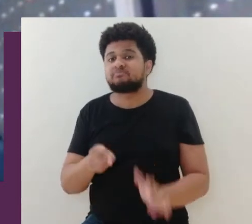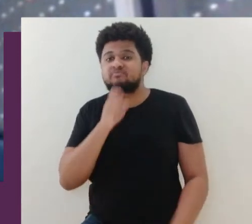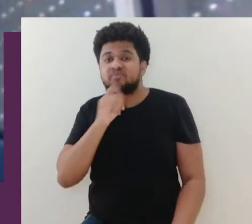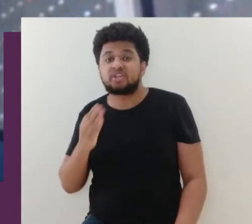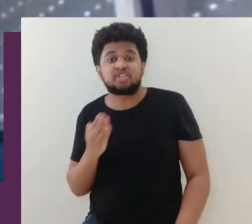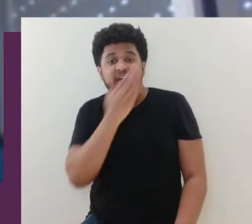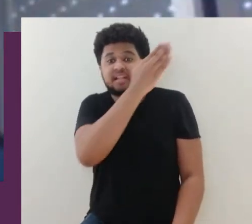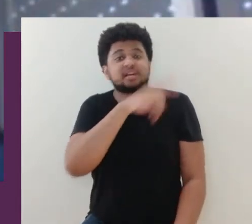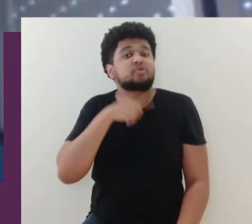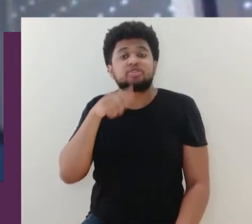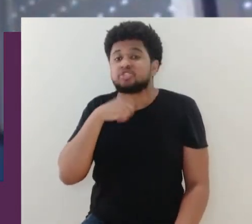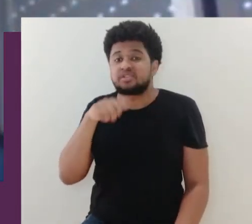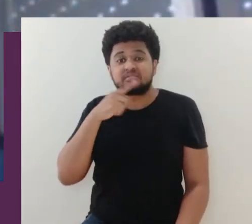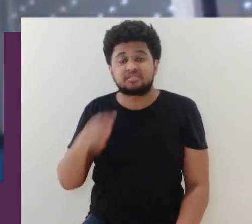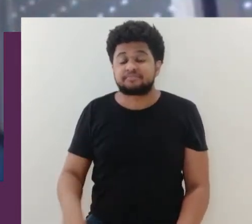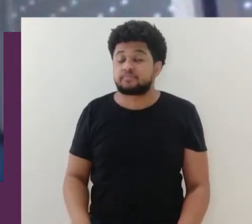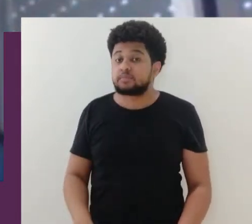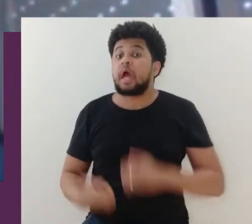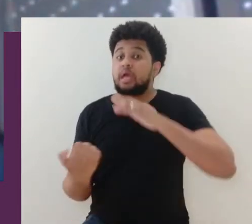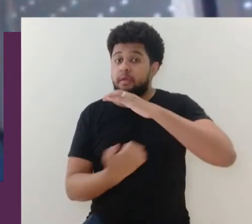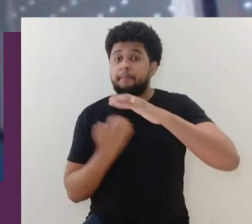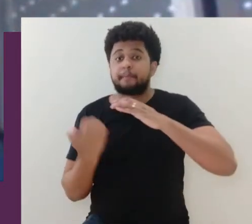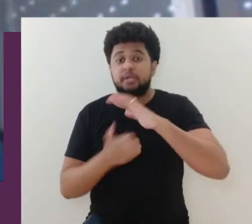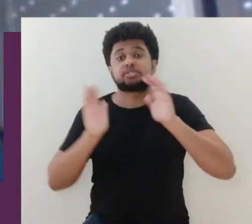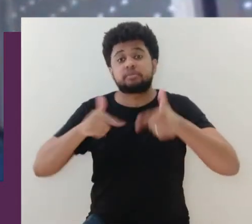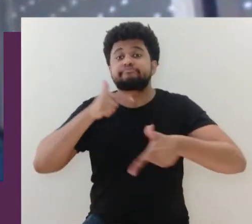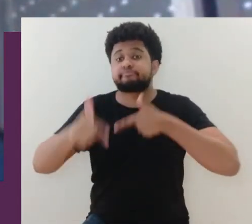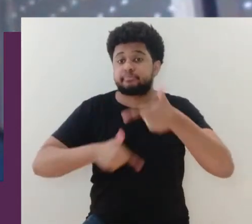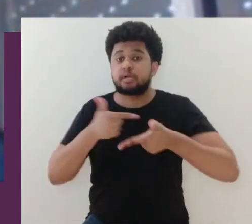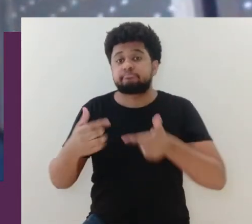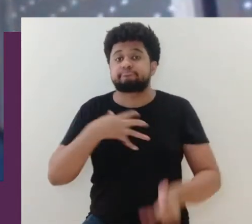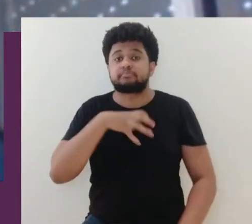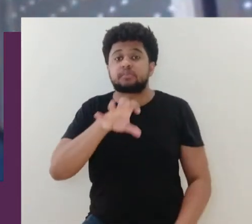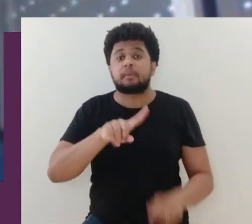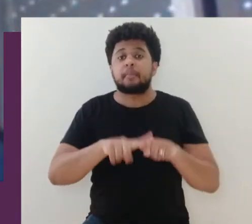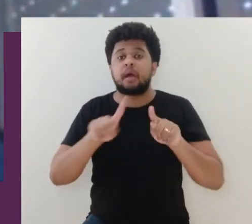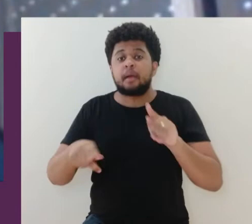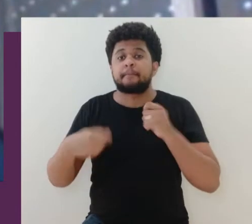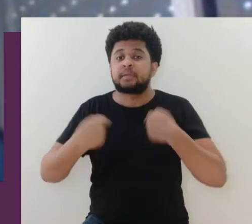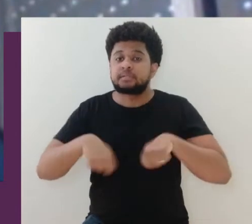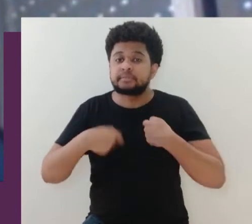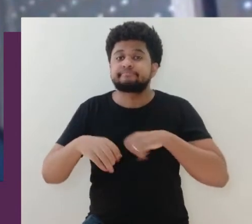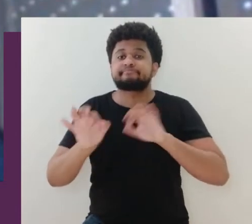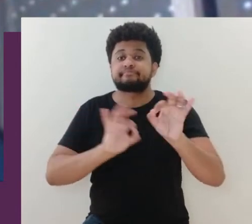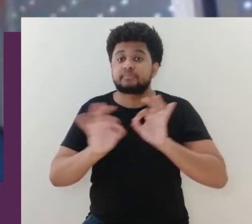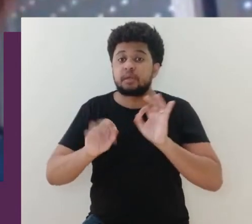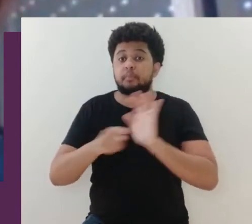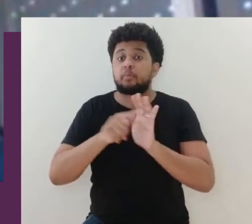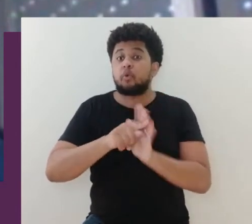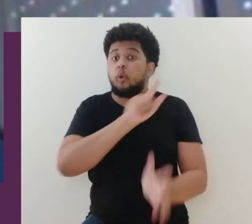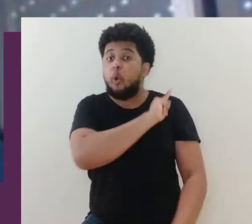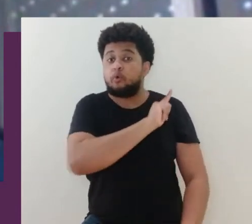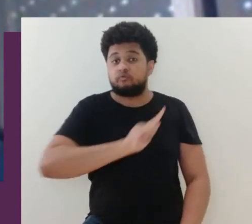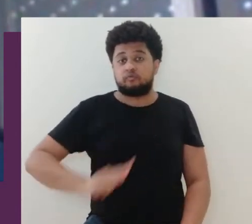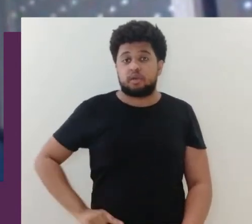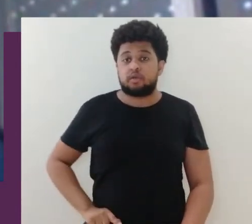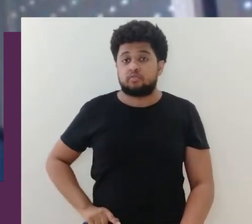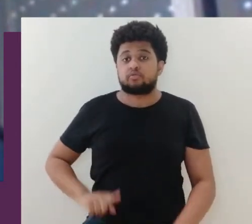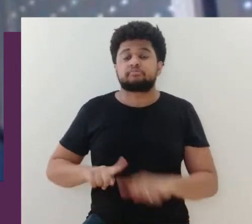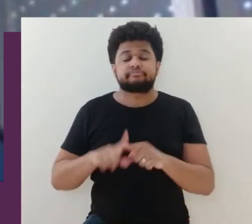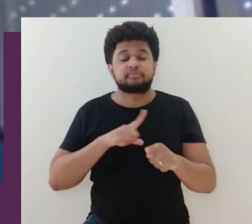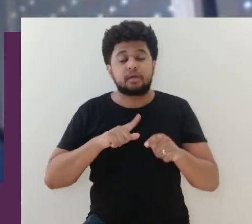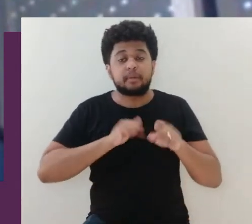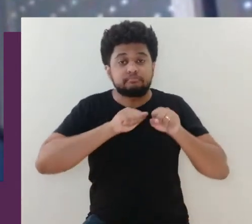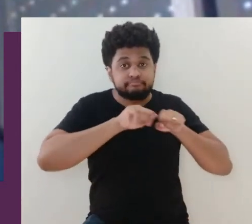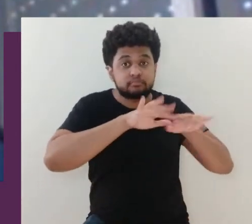vacina não funciona. As empresas já estão trabalhando nesse sentido, só que isso tem que ser articulado com os governos, porque a questão também